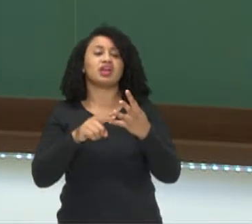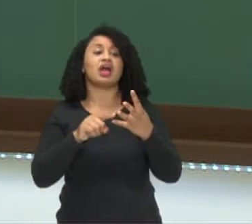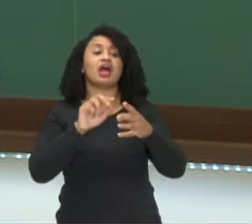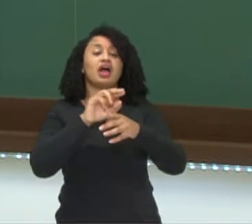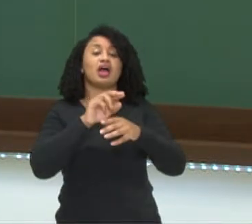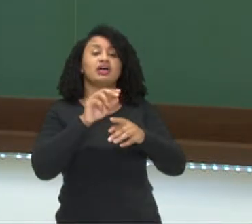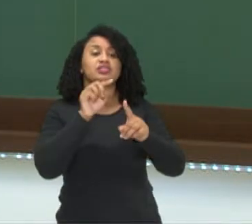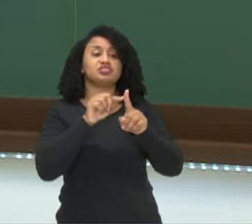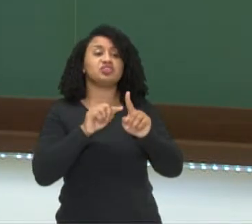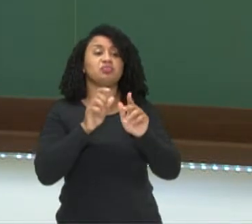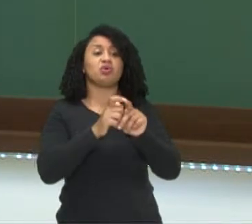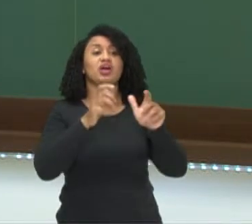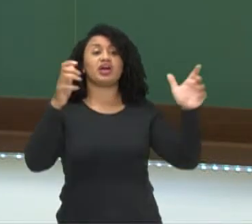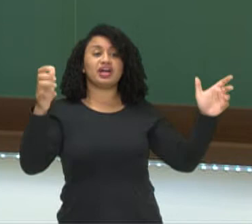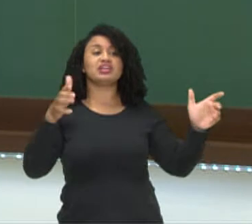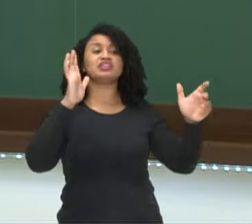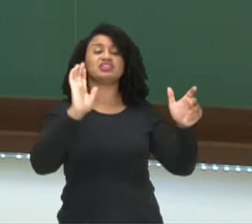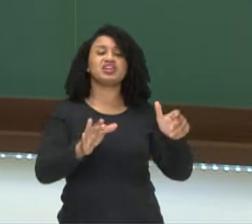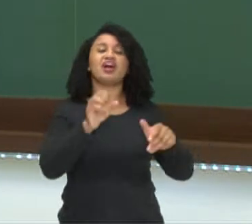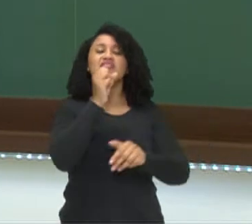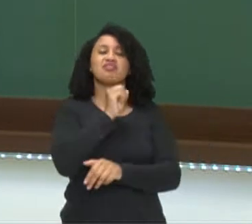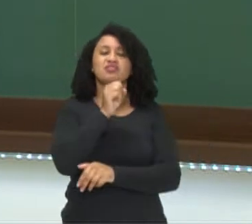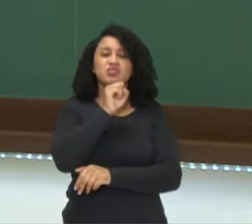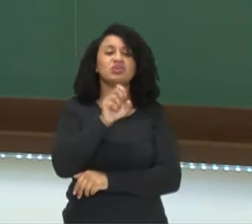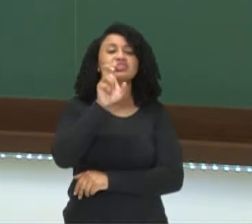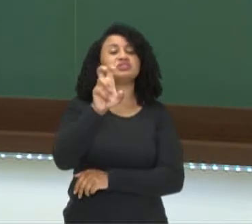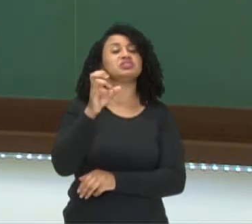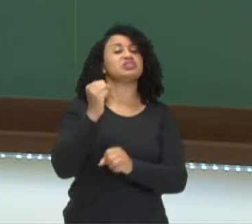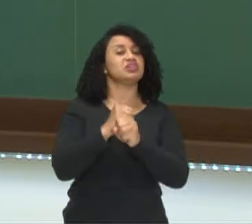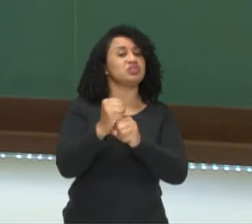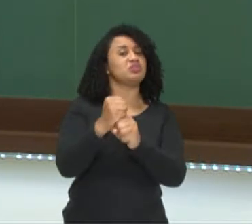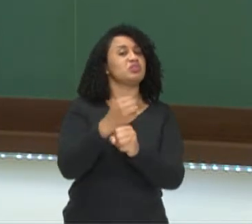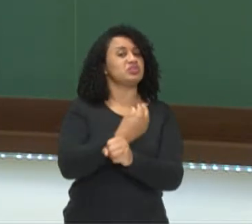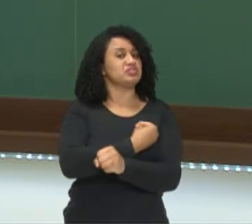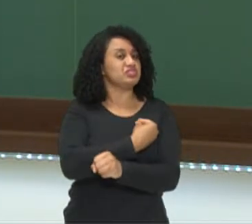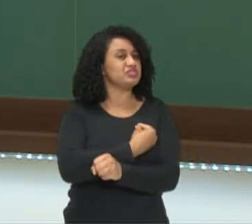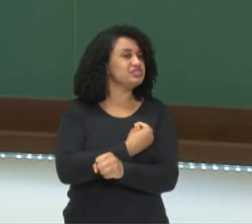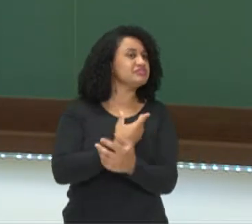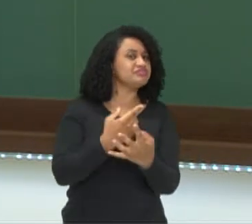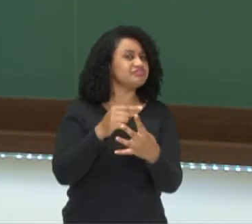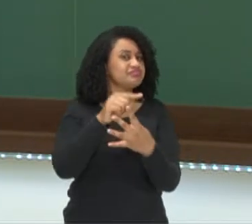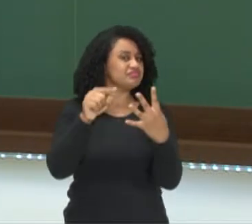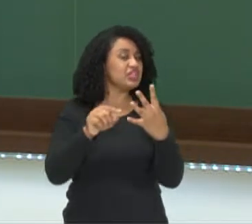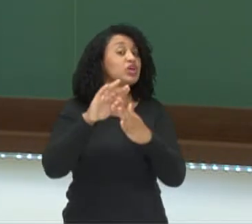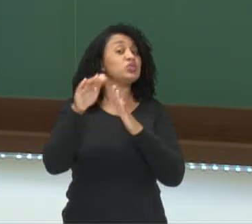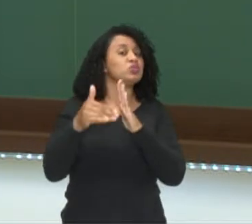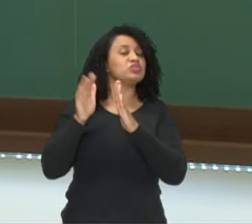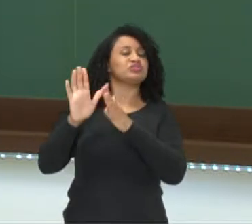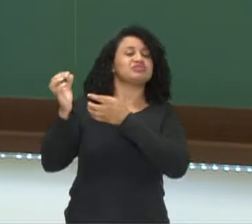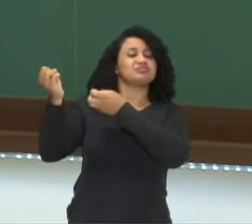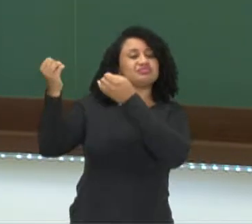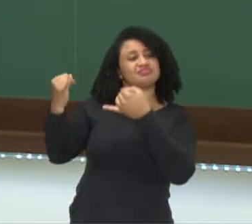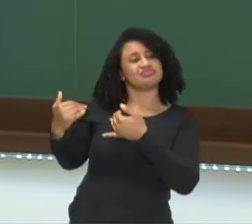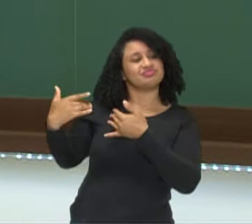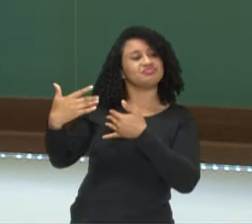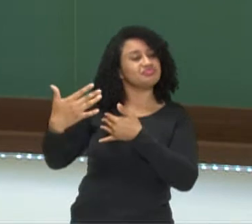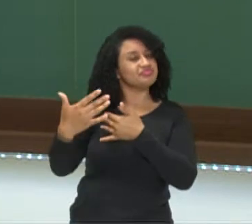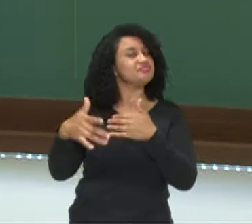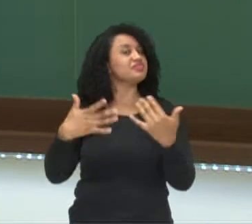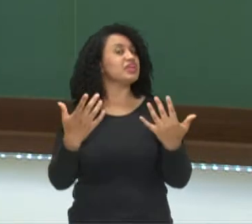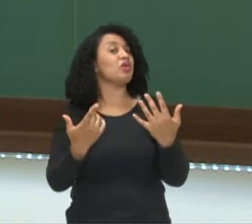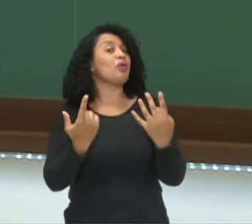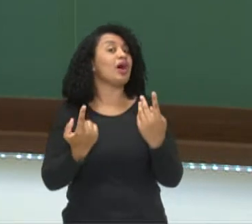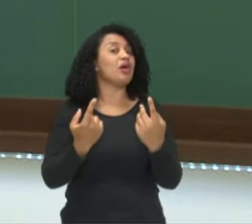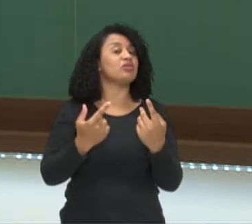já são consideradas idosas a partir dos 5 anos? Então, repara, é tudo coisa que a gente acabou de conversar, né? Daí, você marcou